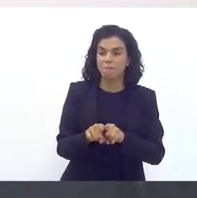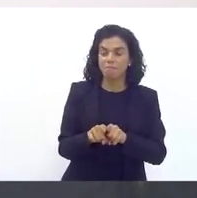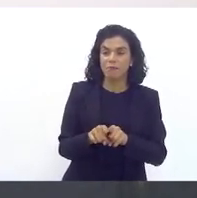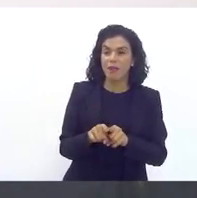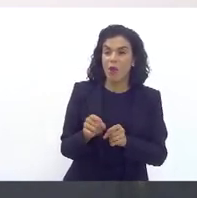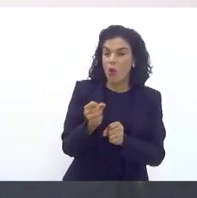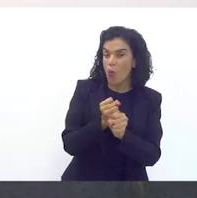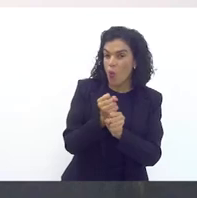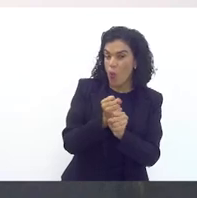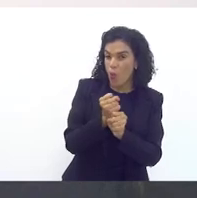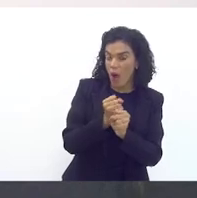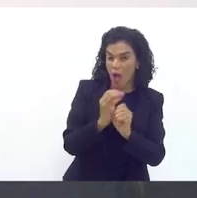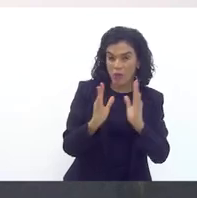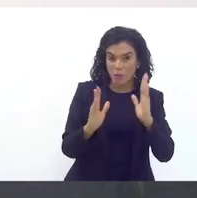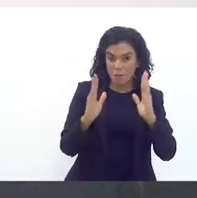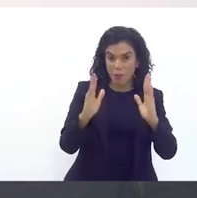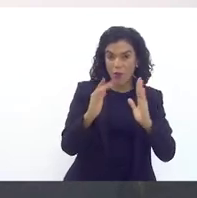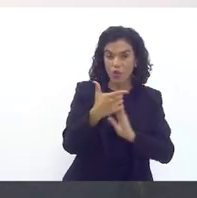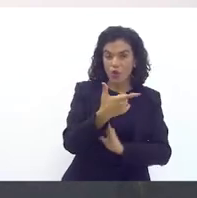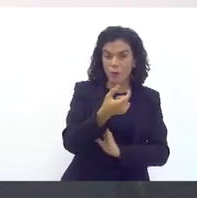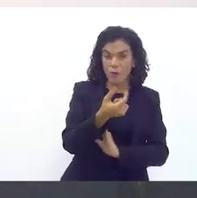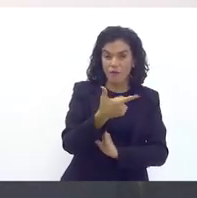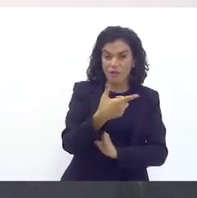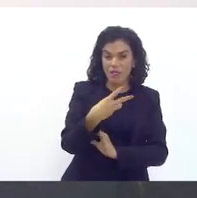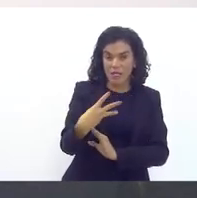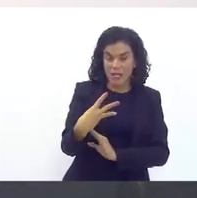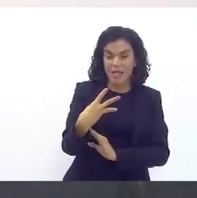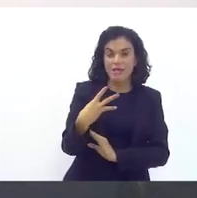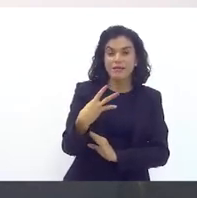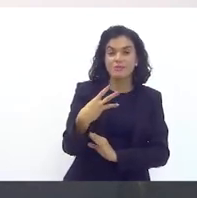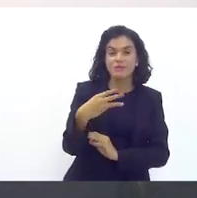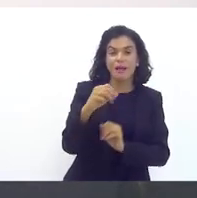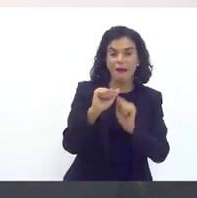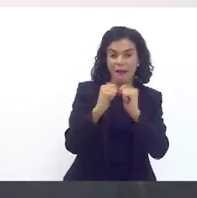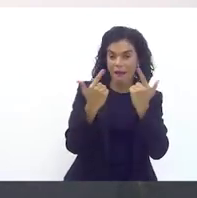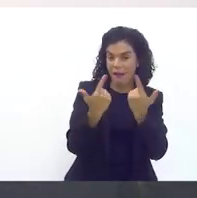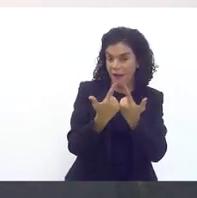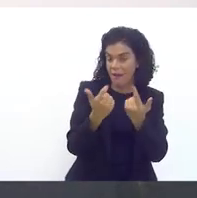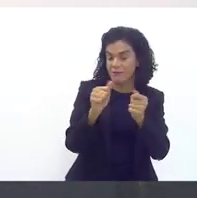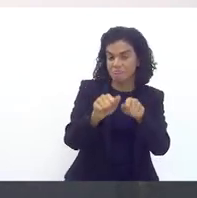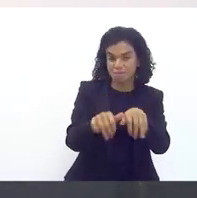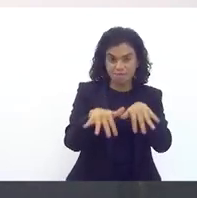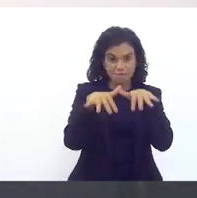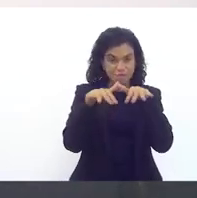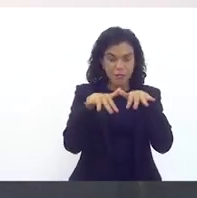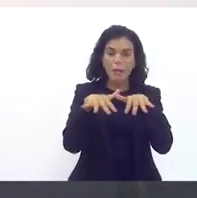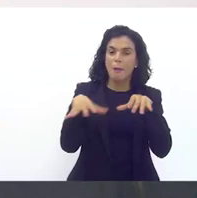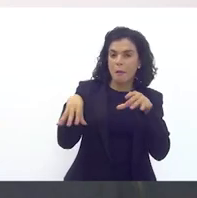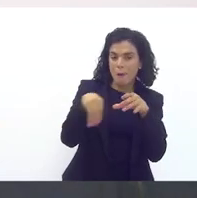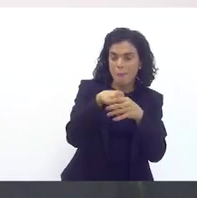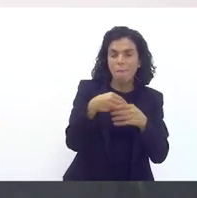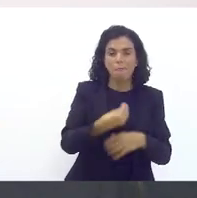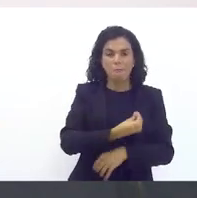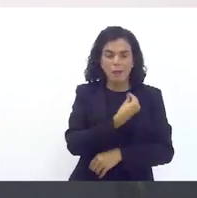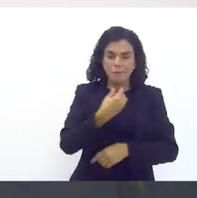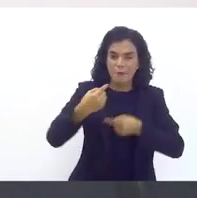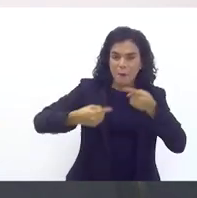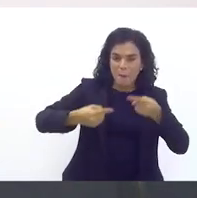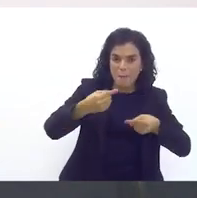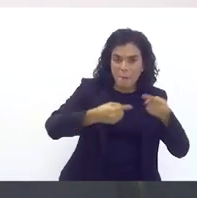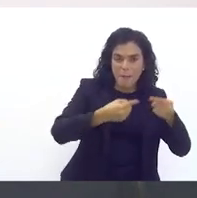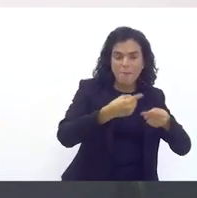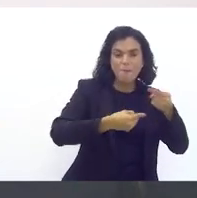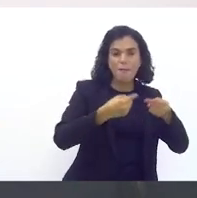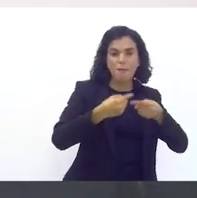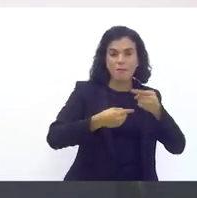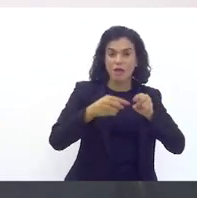ano de 2023, a Assembleia Legislativa participava das discussões sobre o